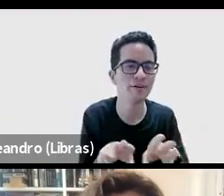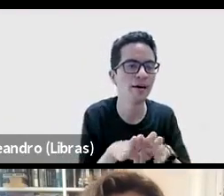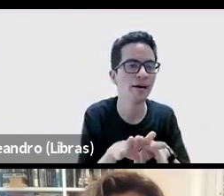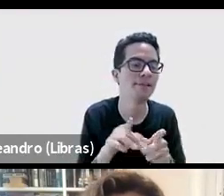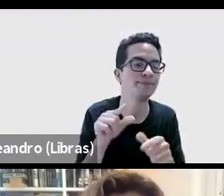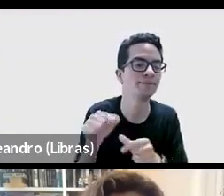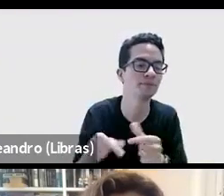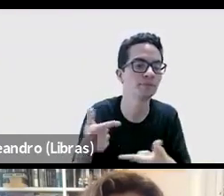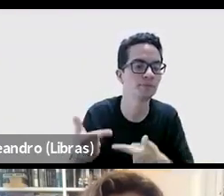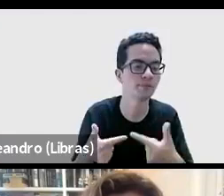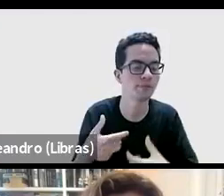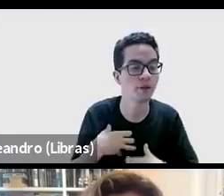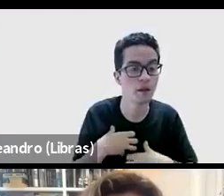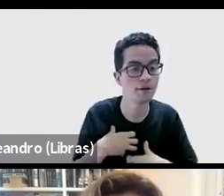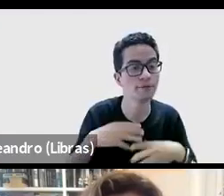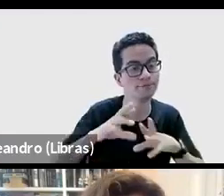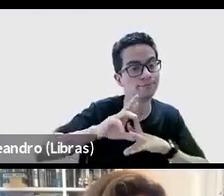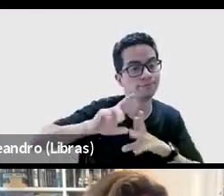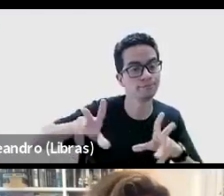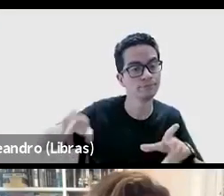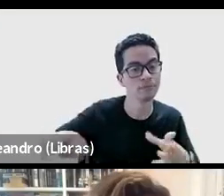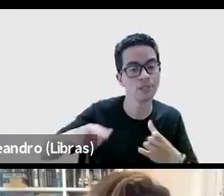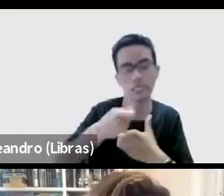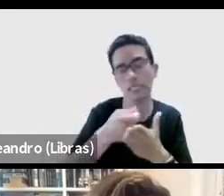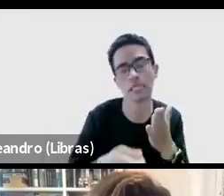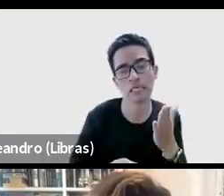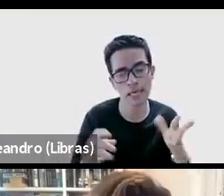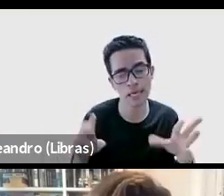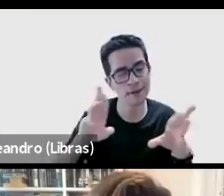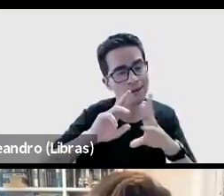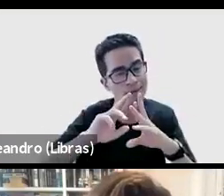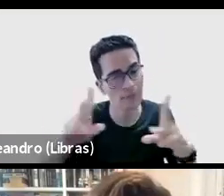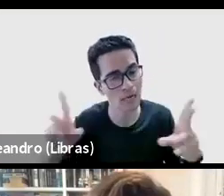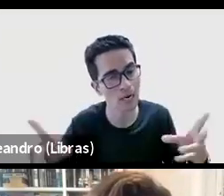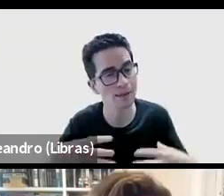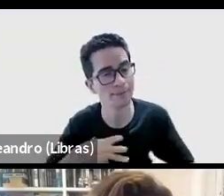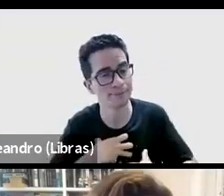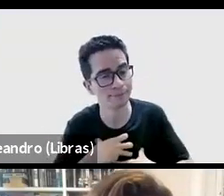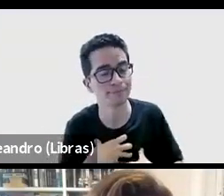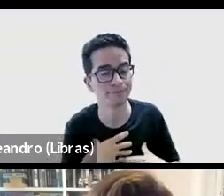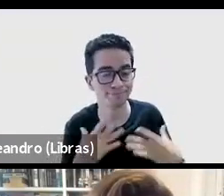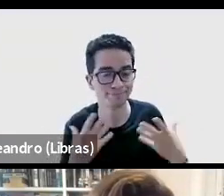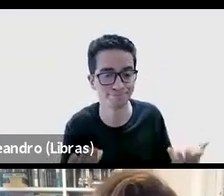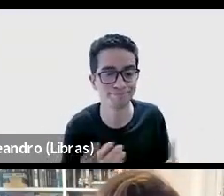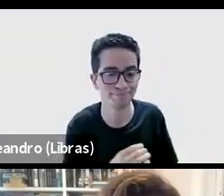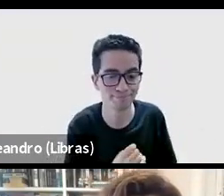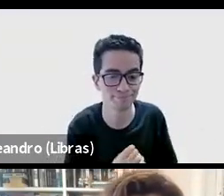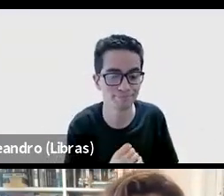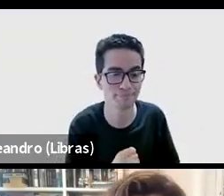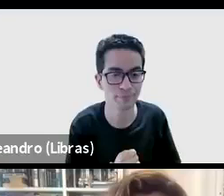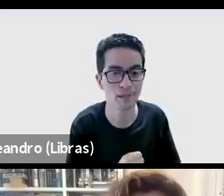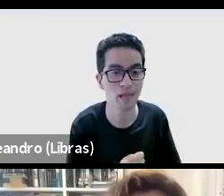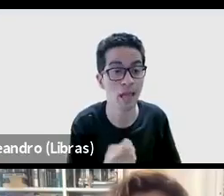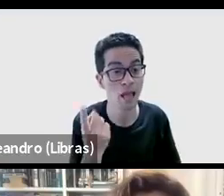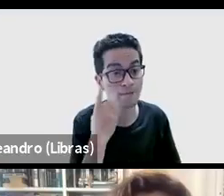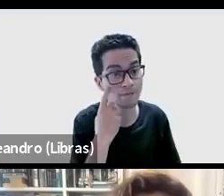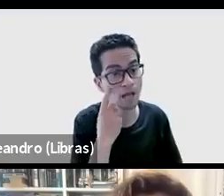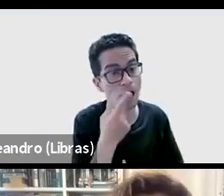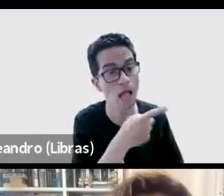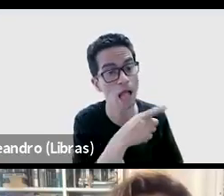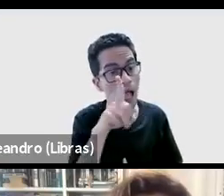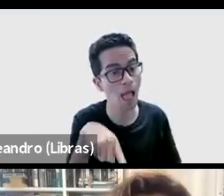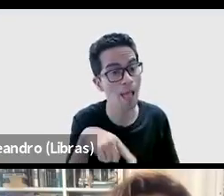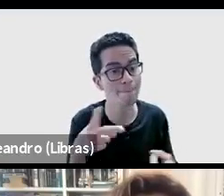de formas muito distintas, né? A escrita é muito distinta, o estilo é muito distinto, textos com olhares muito distintos,